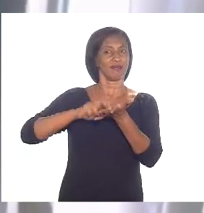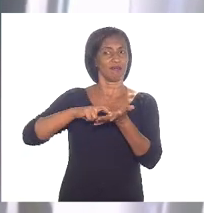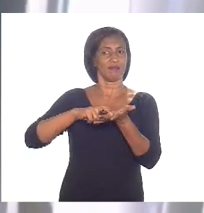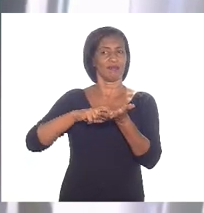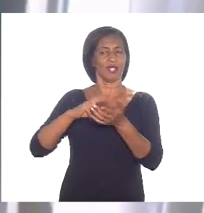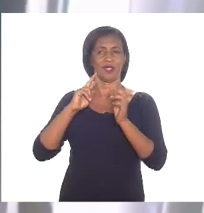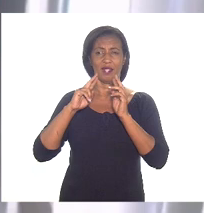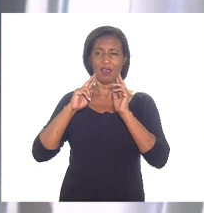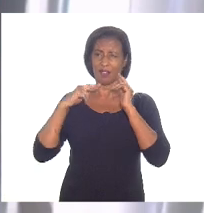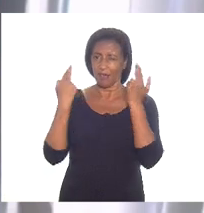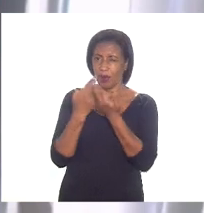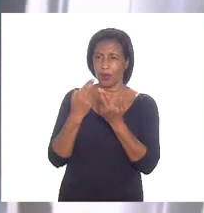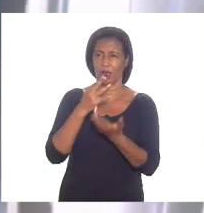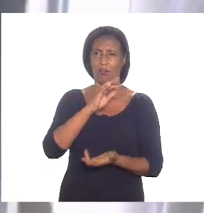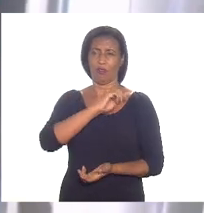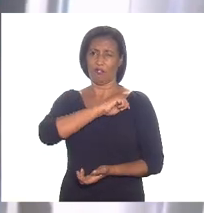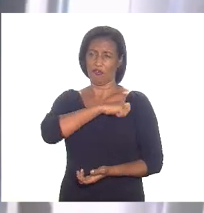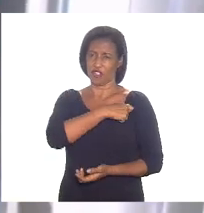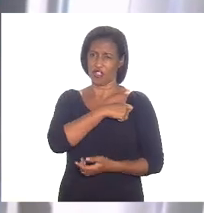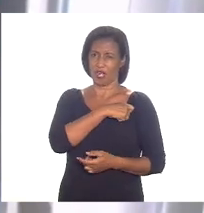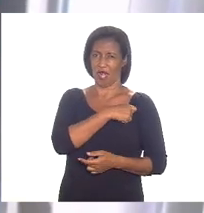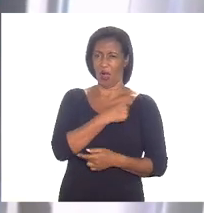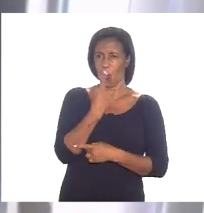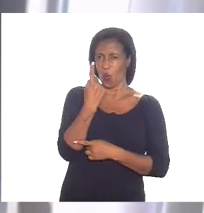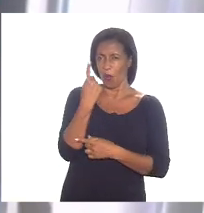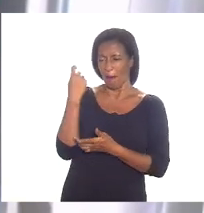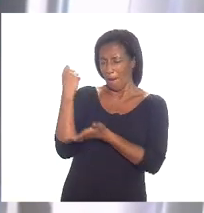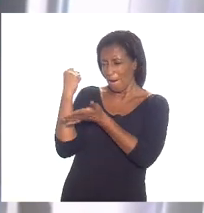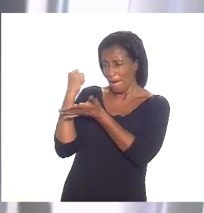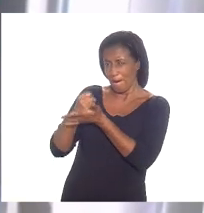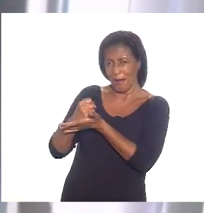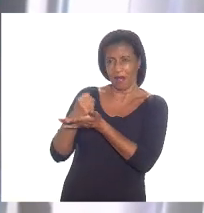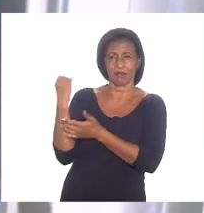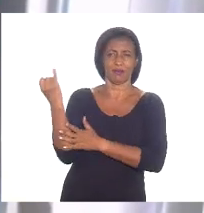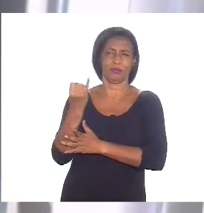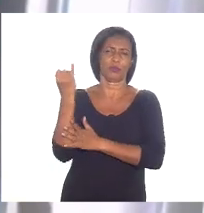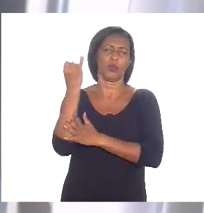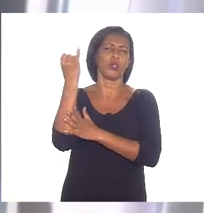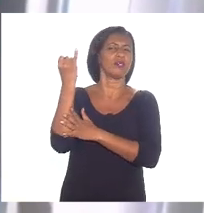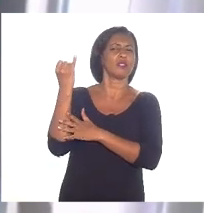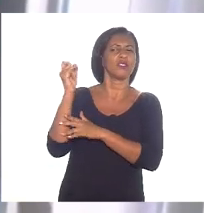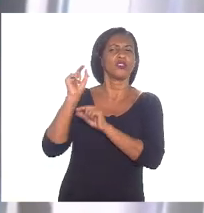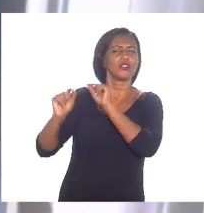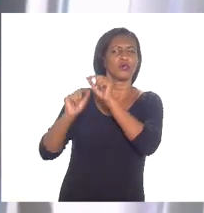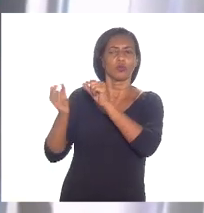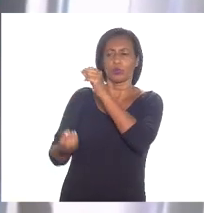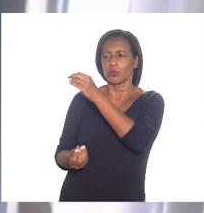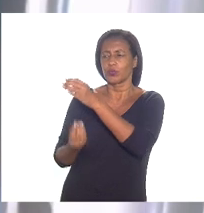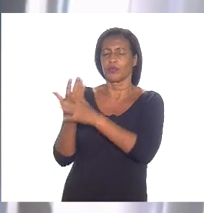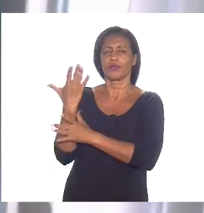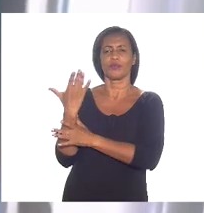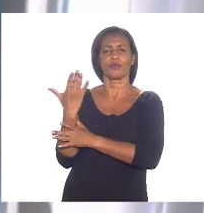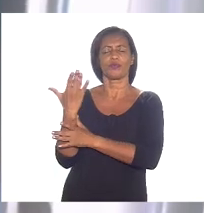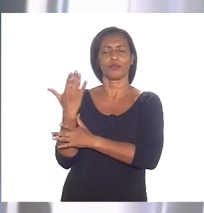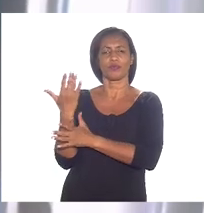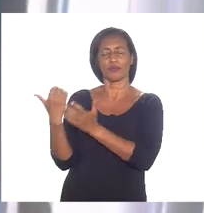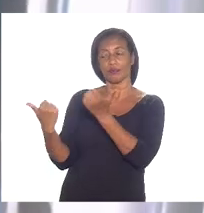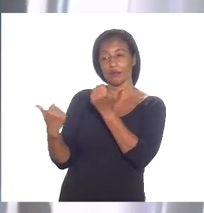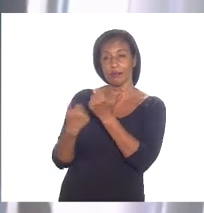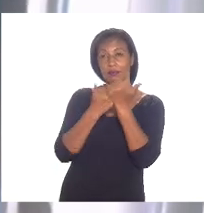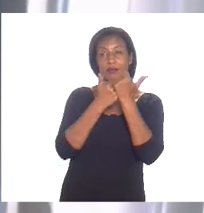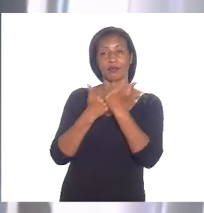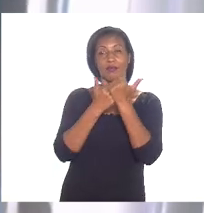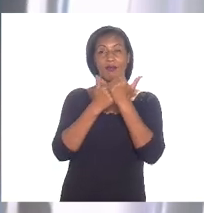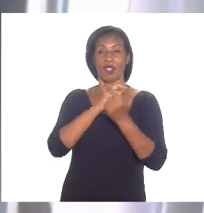e reafirmo que uma das marcas importantes da gestão do André na Assembleia foi justamente a criação da assessoria fiscal. E